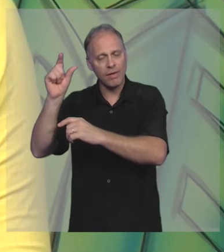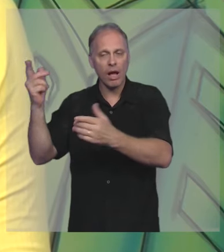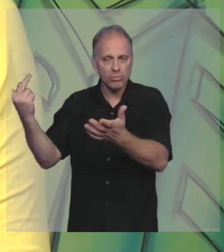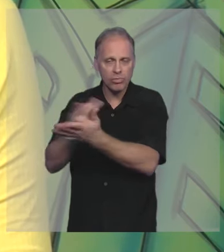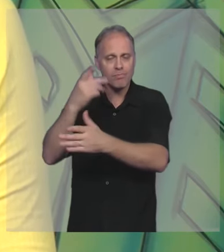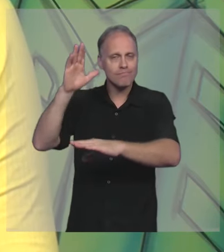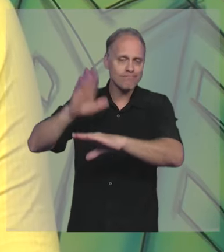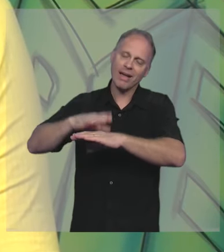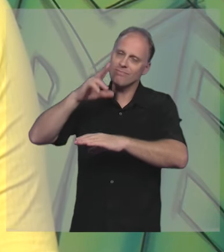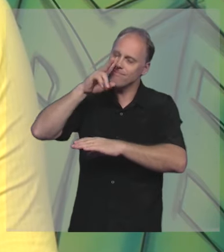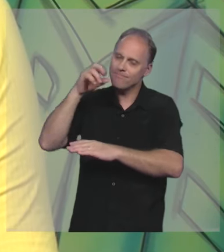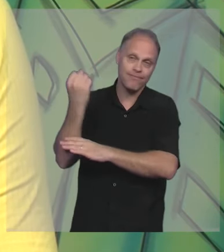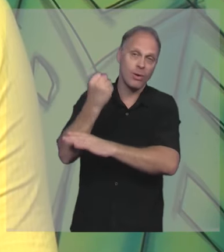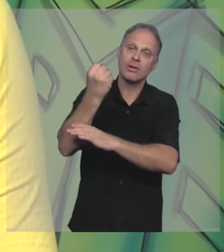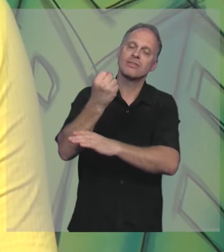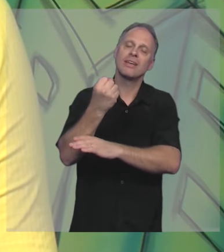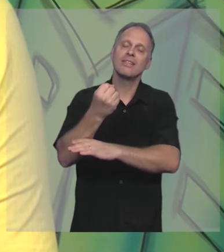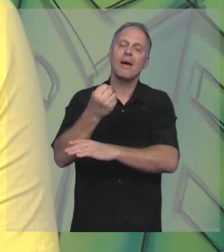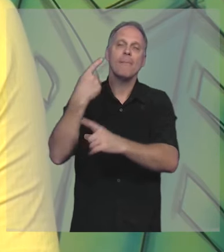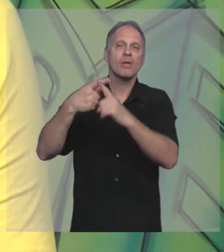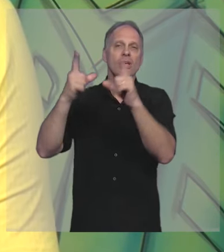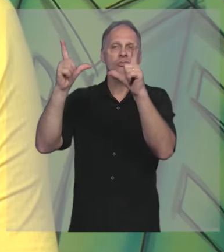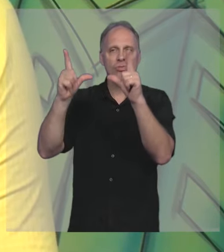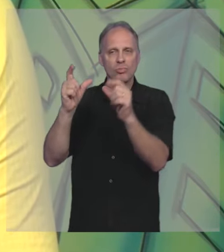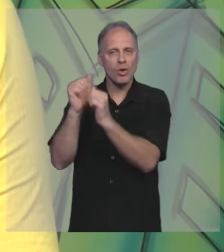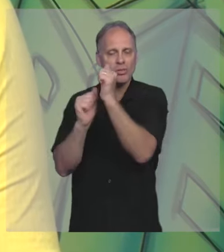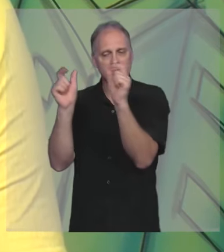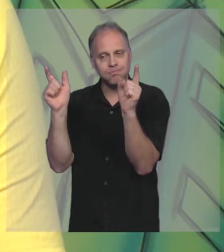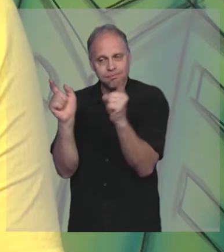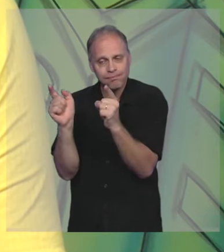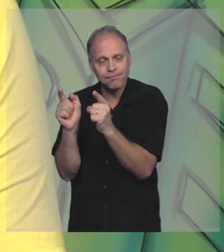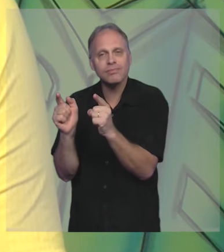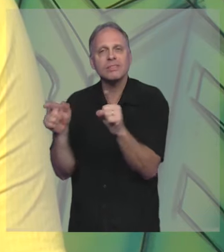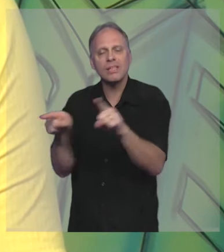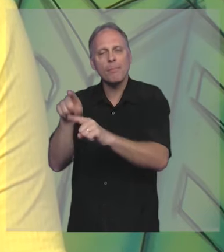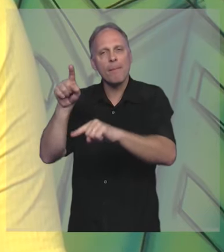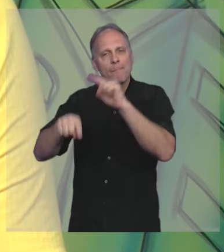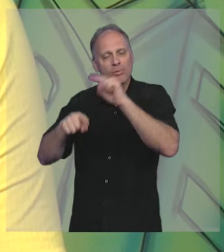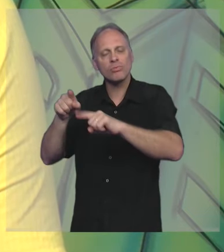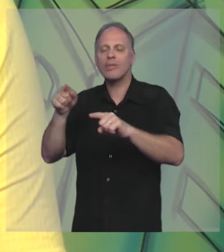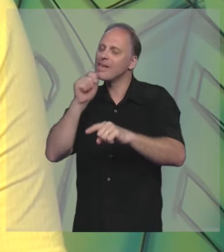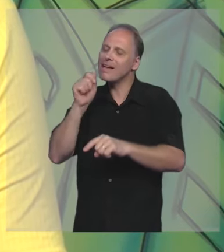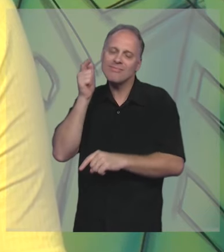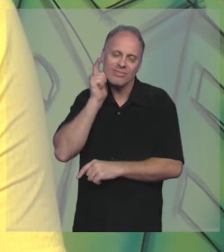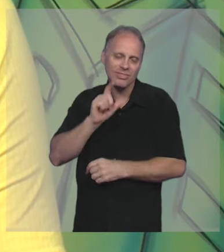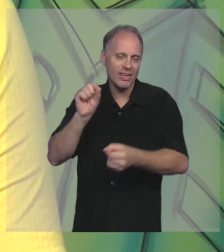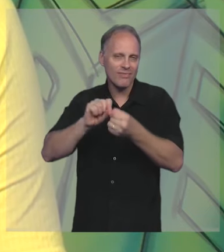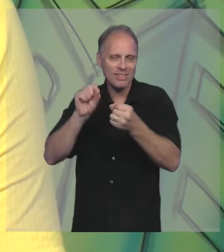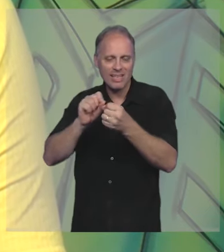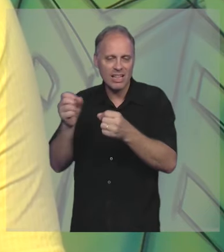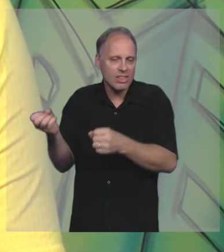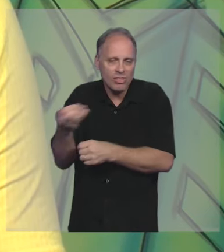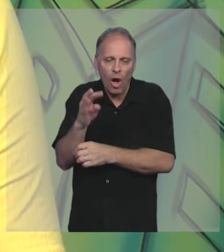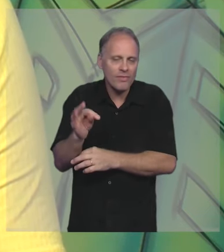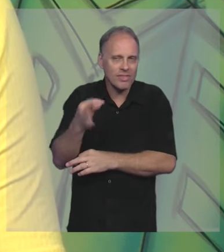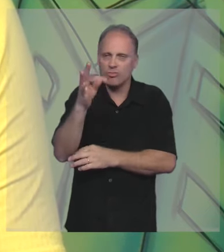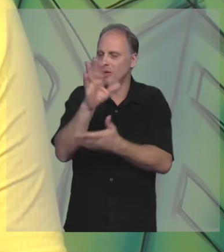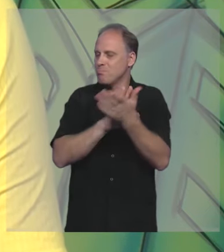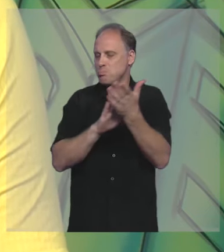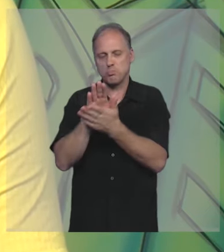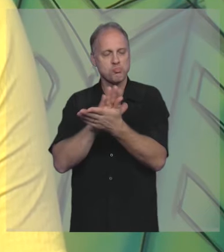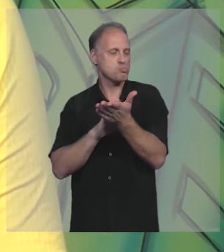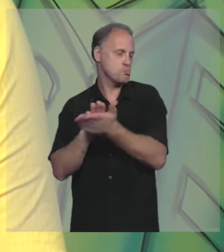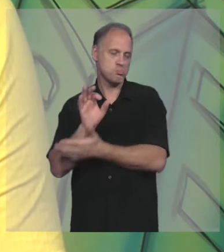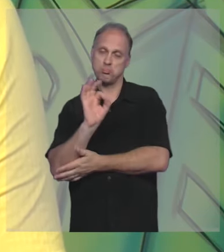porque ele reduz o tamanho da indústria e ainda, consequentemente, ele não consegue gerar nada de tecnologia.